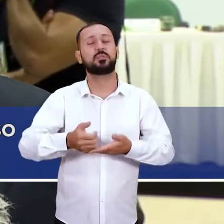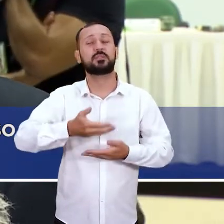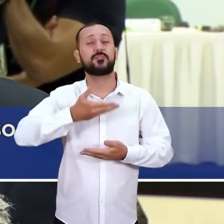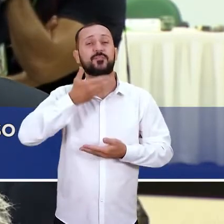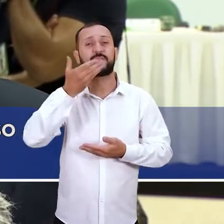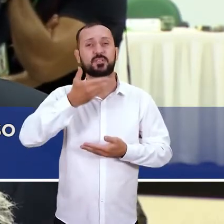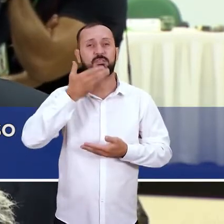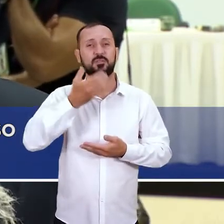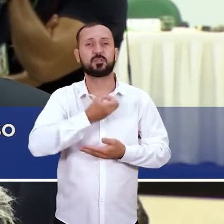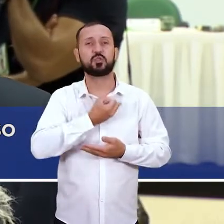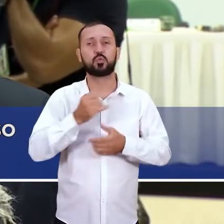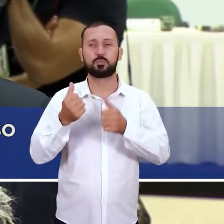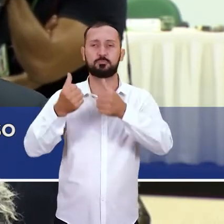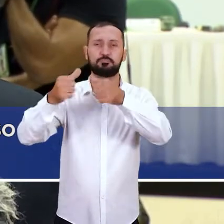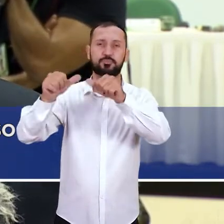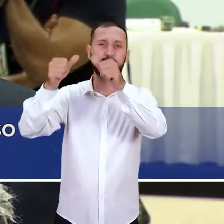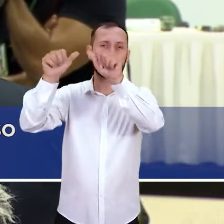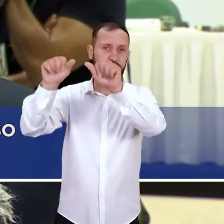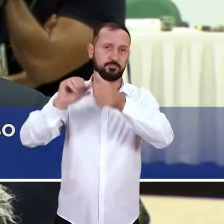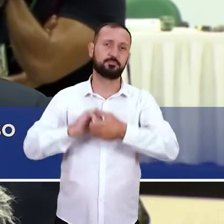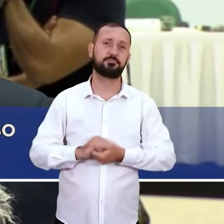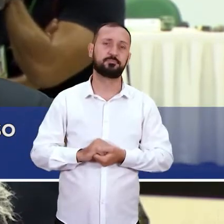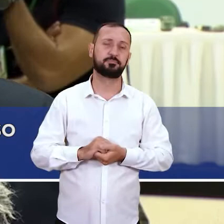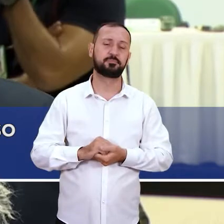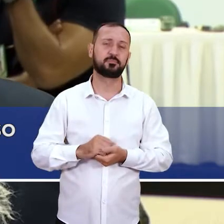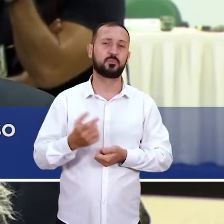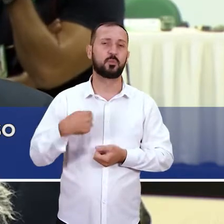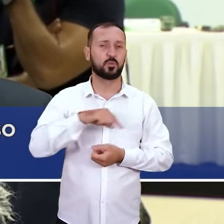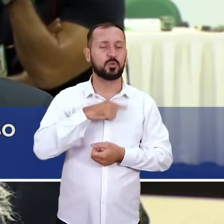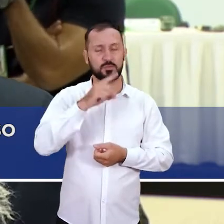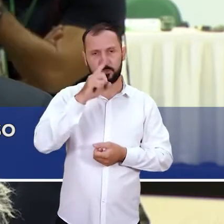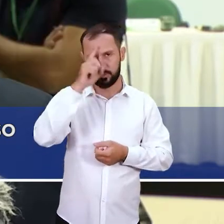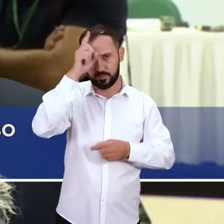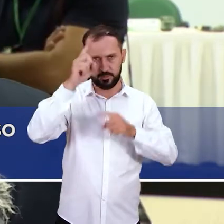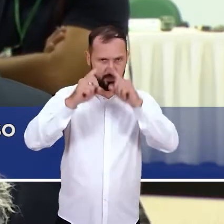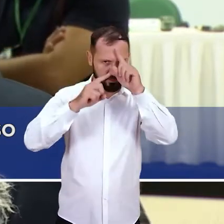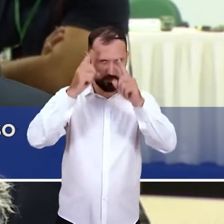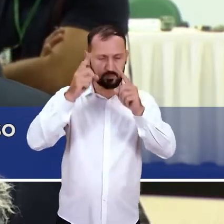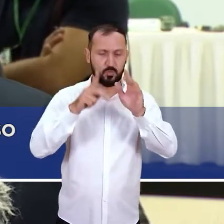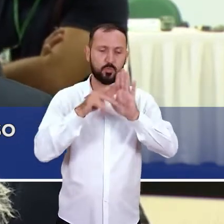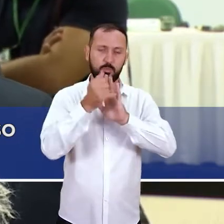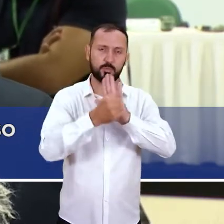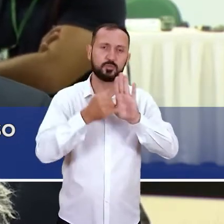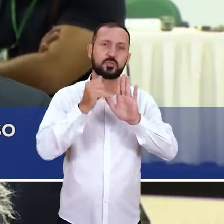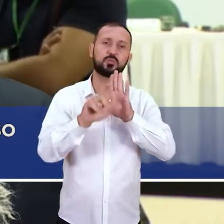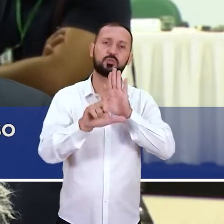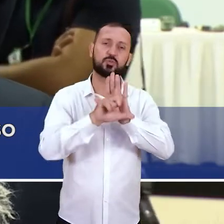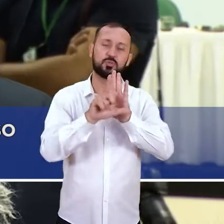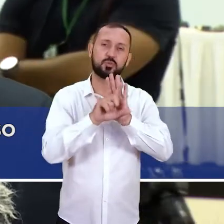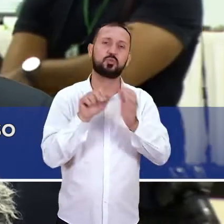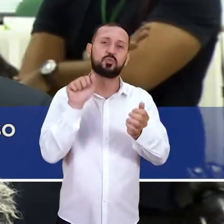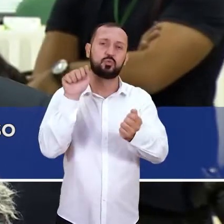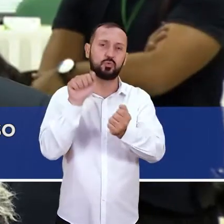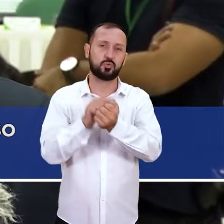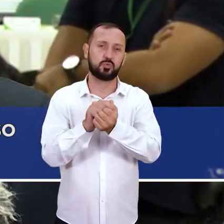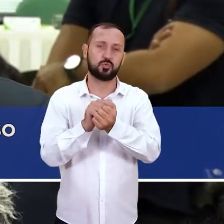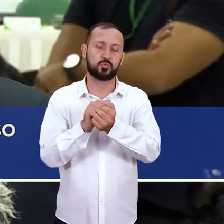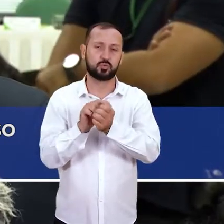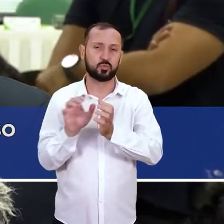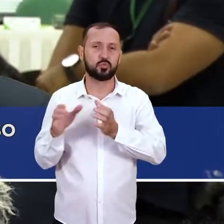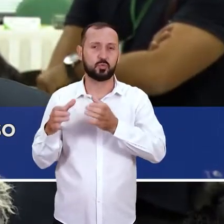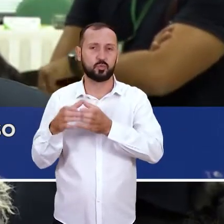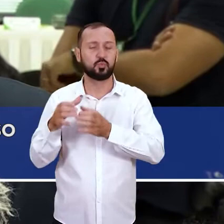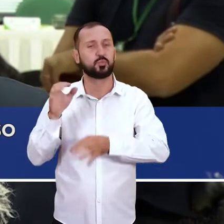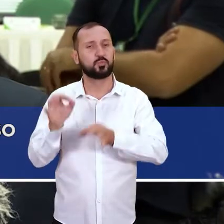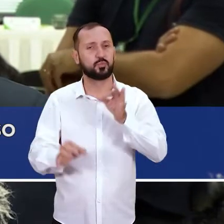essa facilidade de ter o número no PROCON. Então, diante disso, nós estamos elaborando um projeto de lei junto